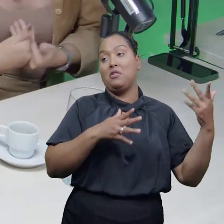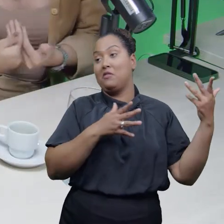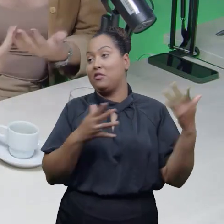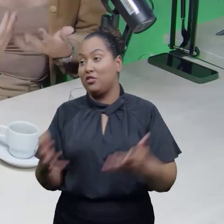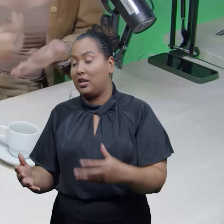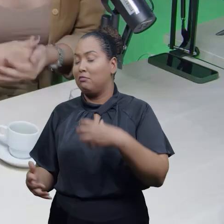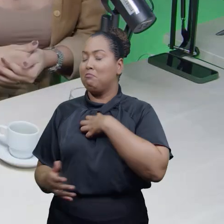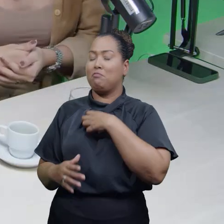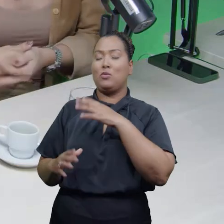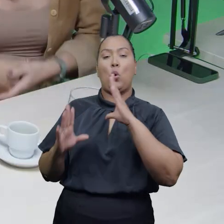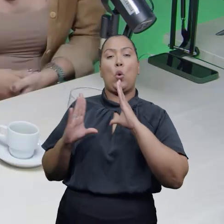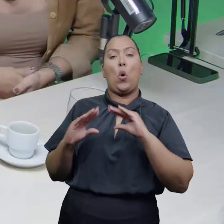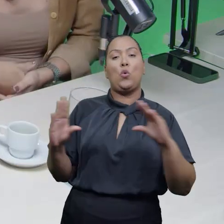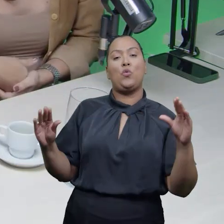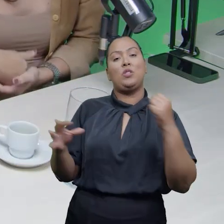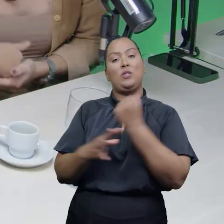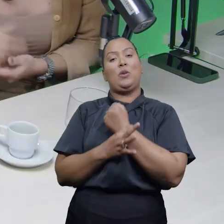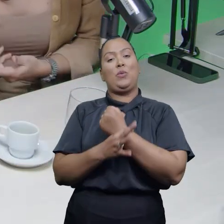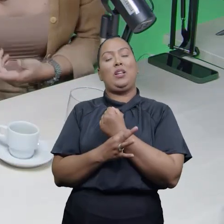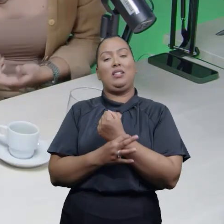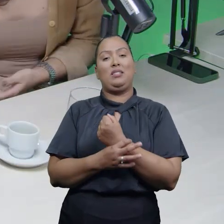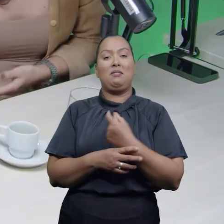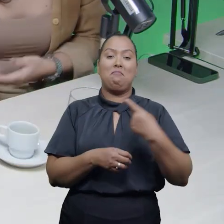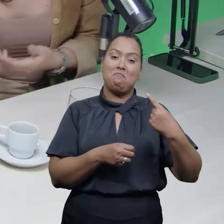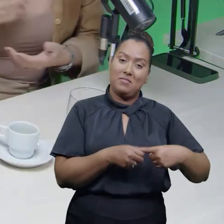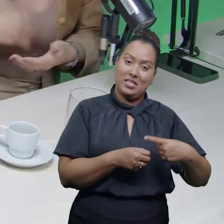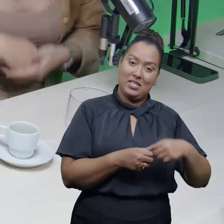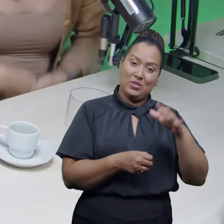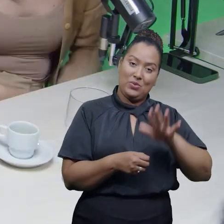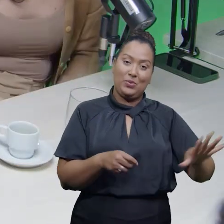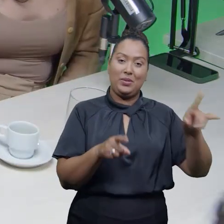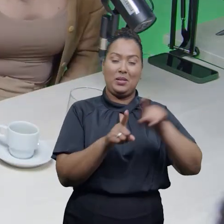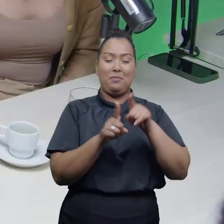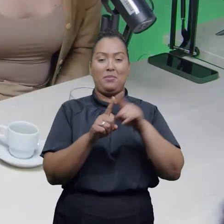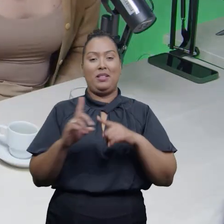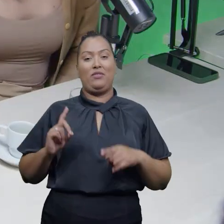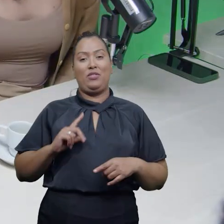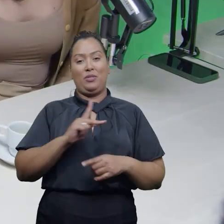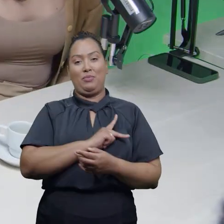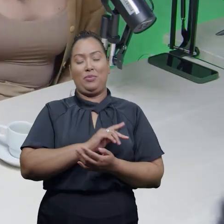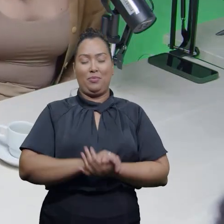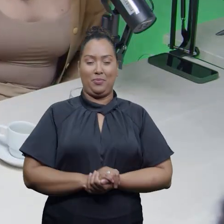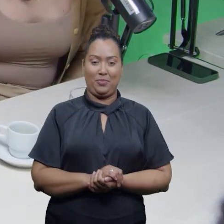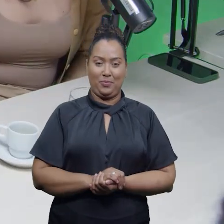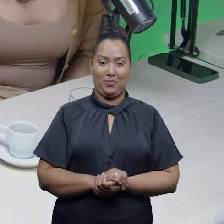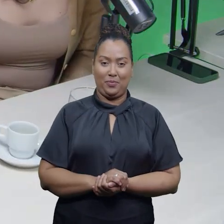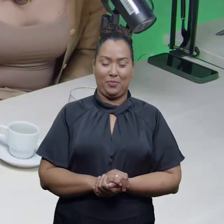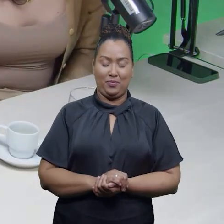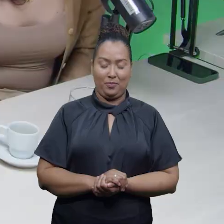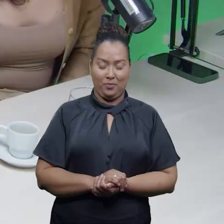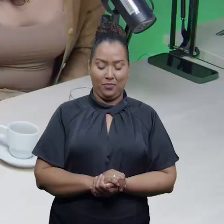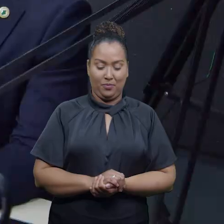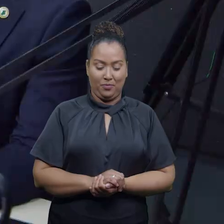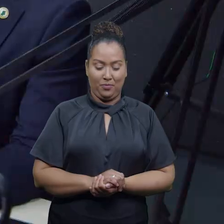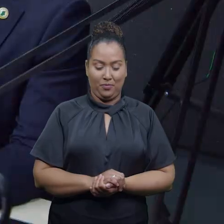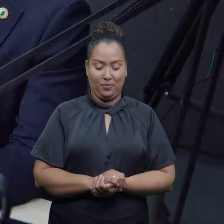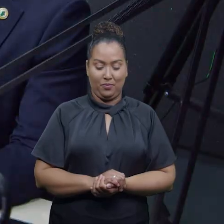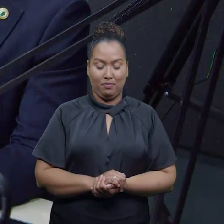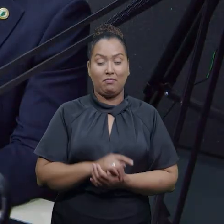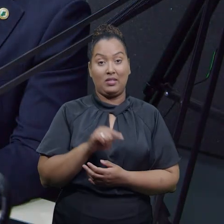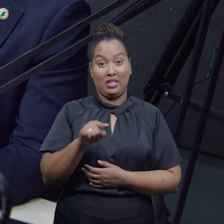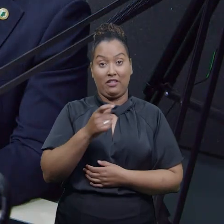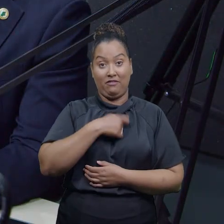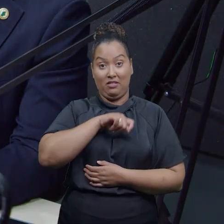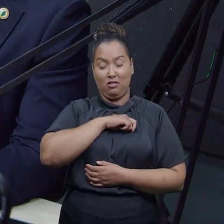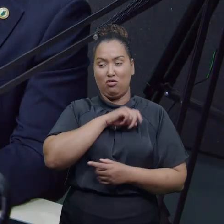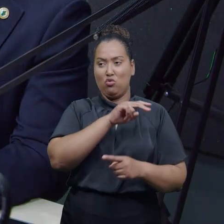confiança do usuário no serviço que está sendo prestado, tanto pelo município quanto pela defensoria. É uma fiscalização